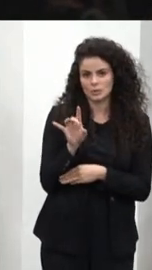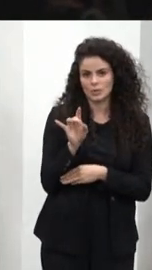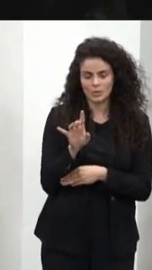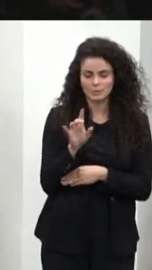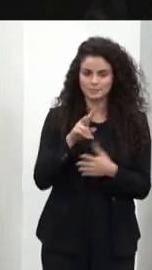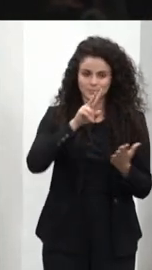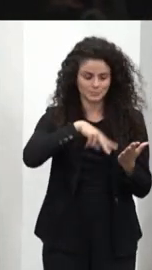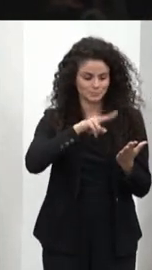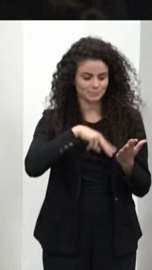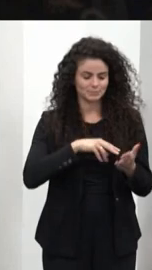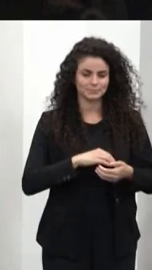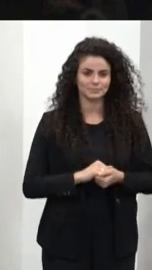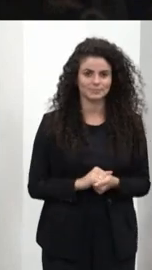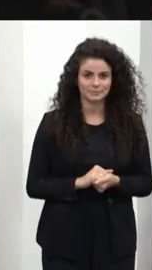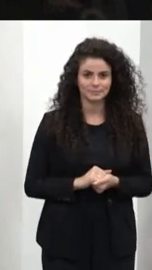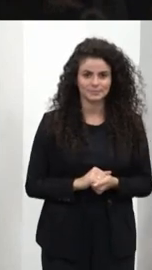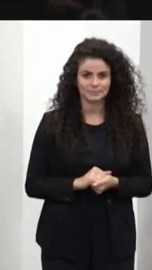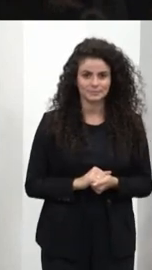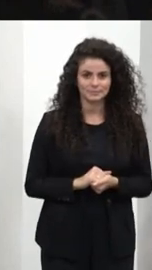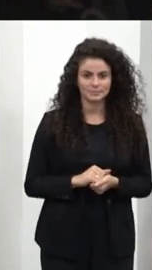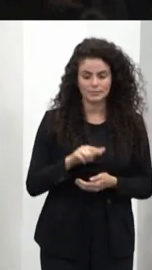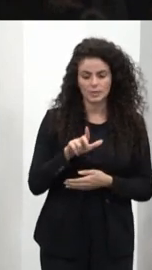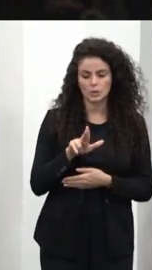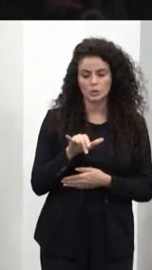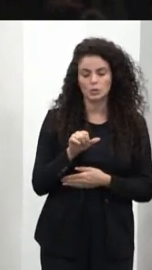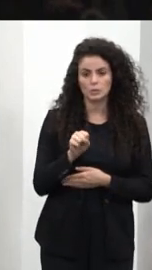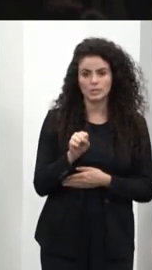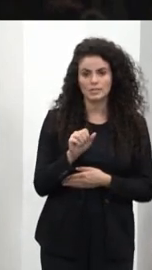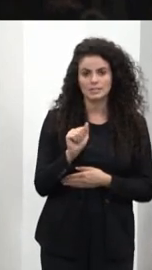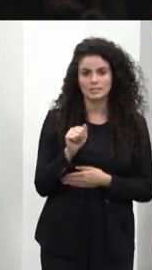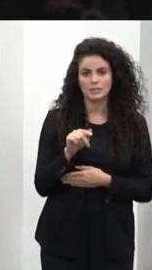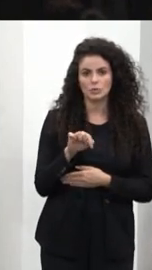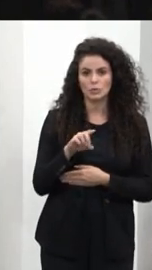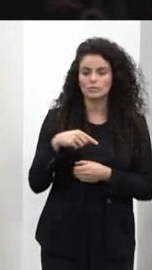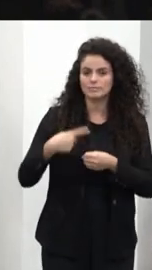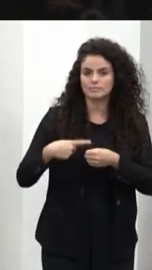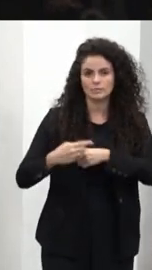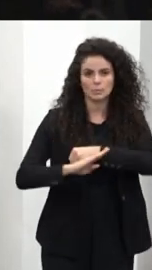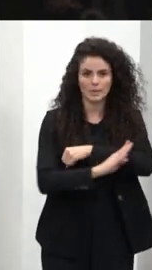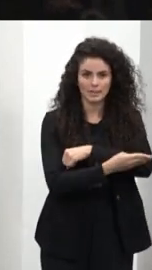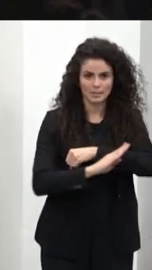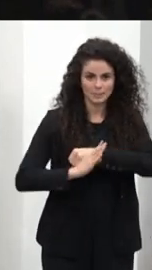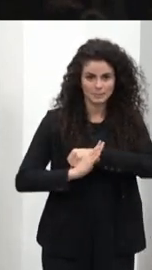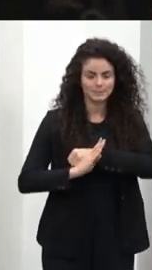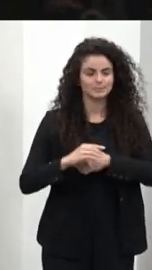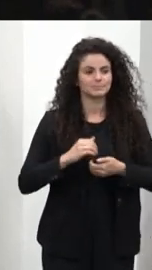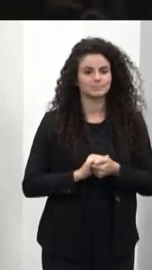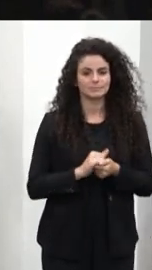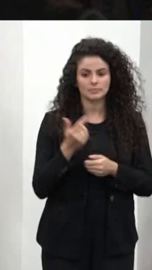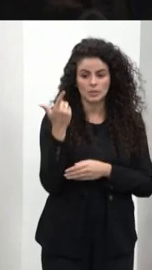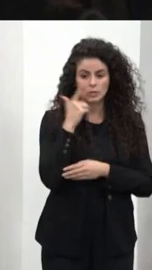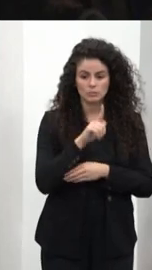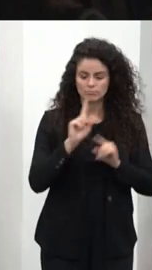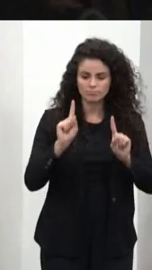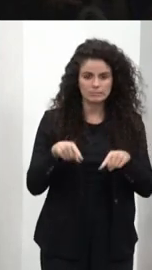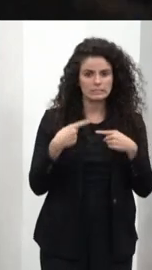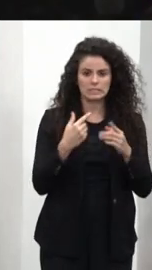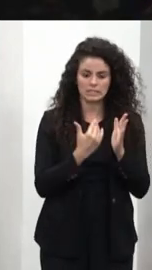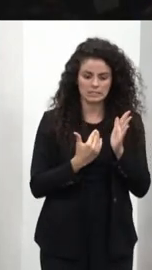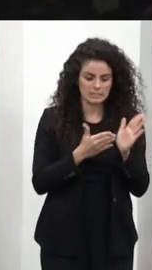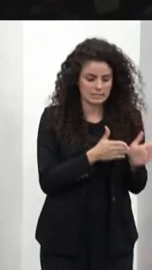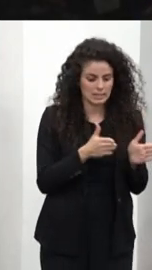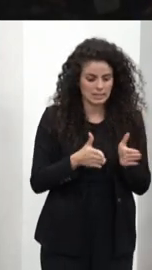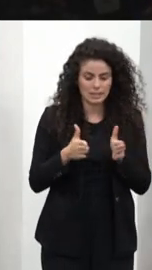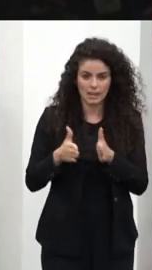vou ler aqui para vocês Luiz Antônio vencida todas as etapas de regulamentação e aplicação